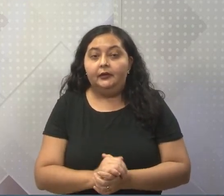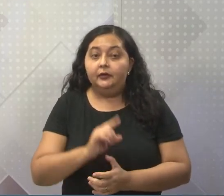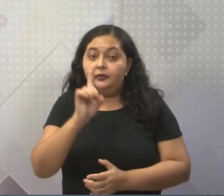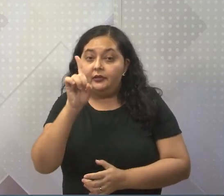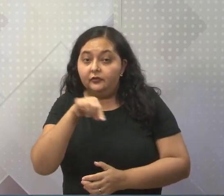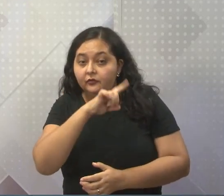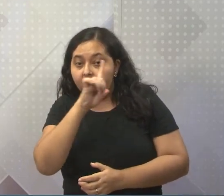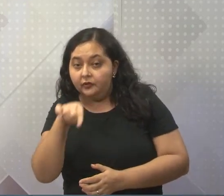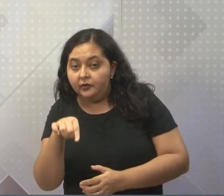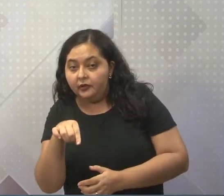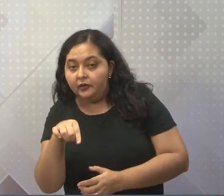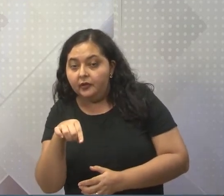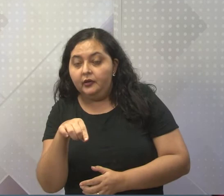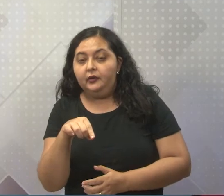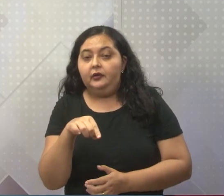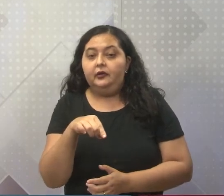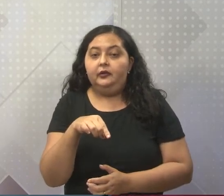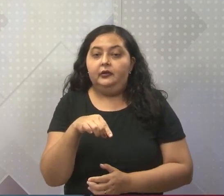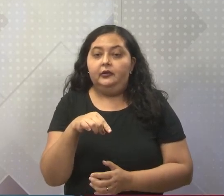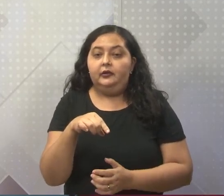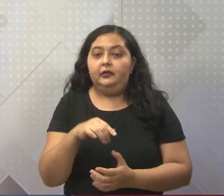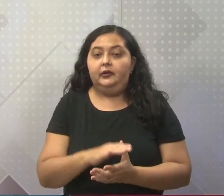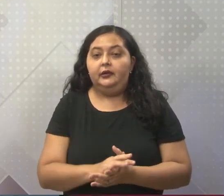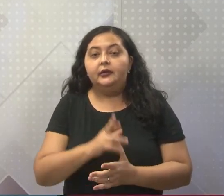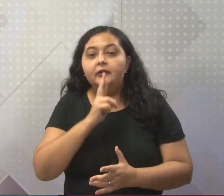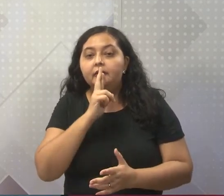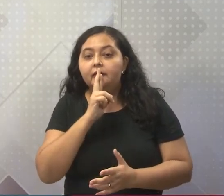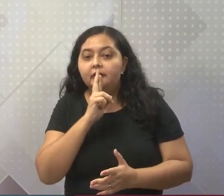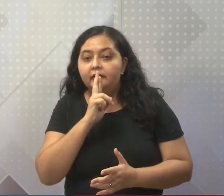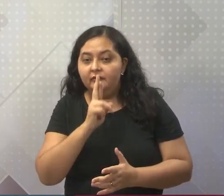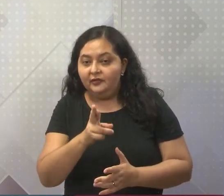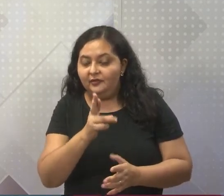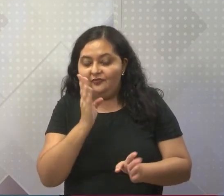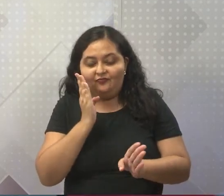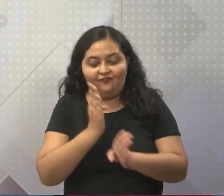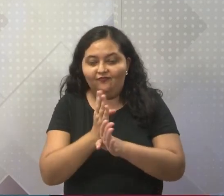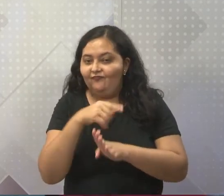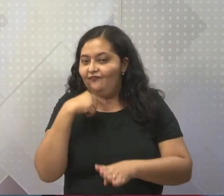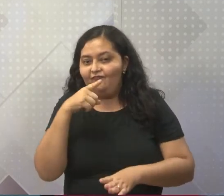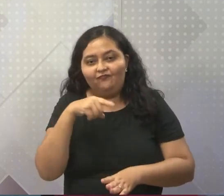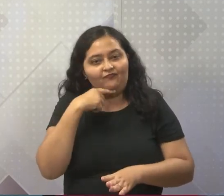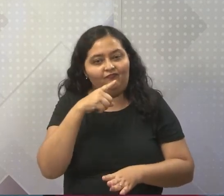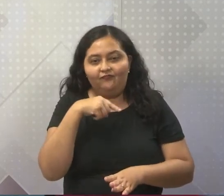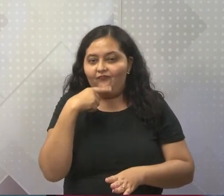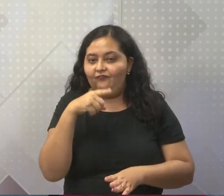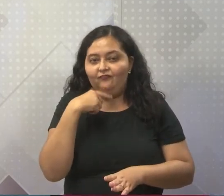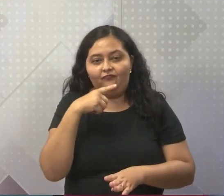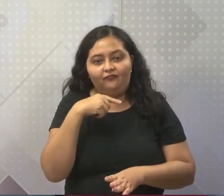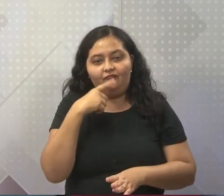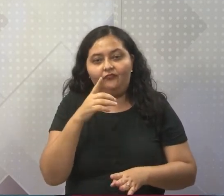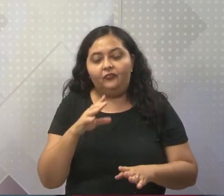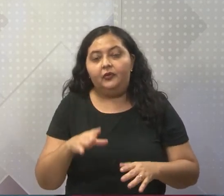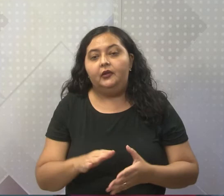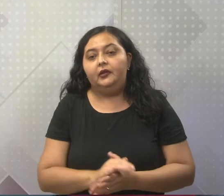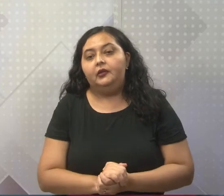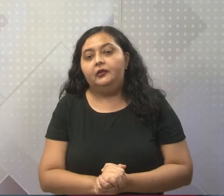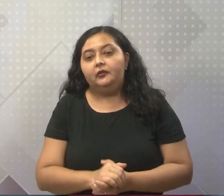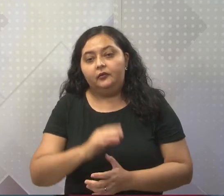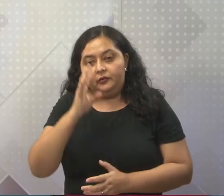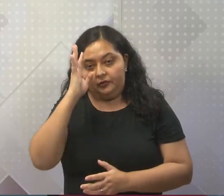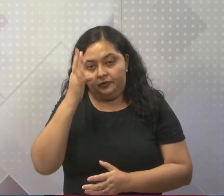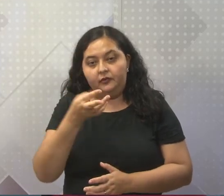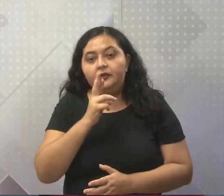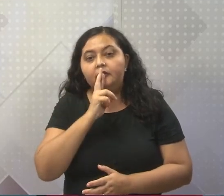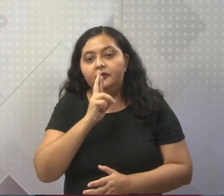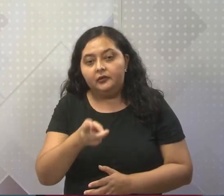marcar, seja de assinalar, essa resposta dificilmente você encontra. Normalmente, quando a solução é em